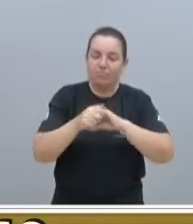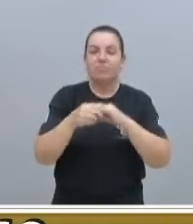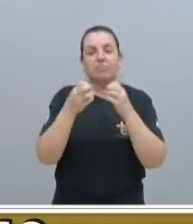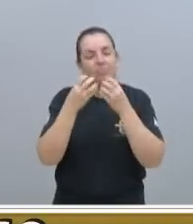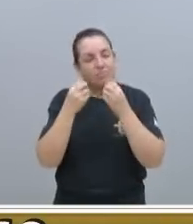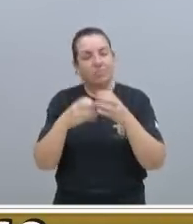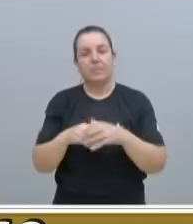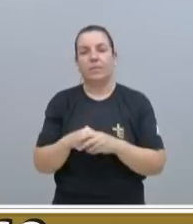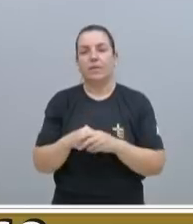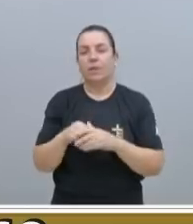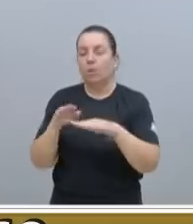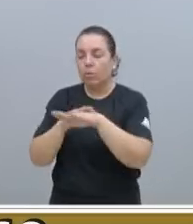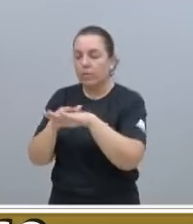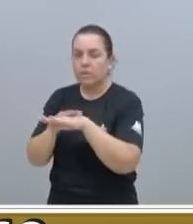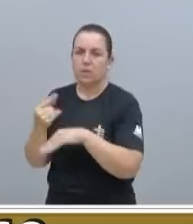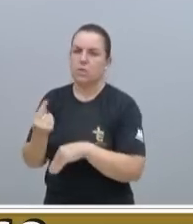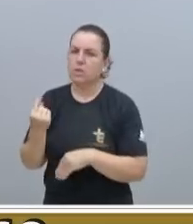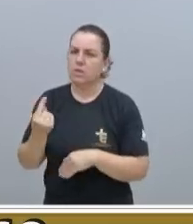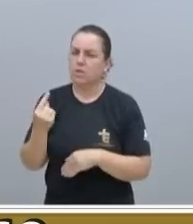atitude